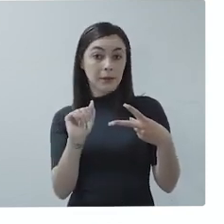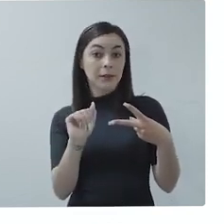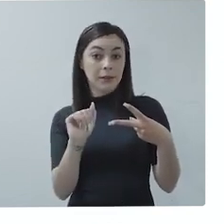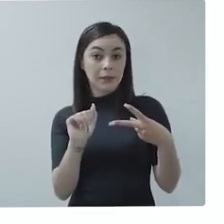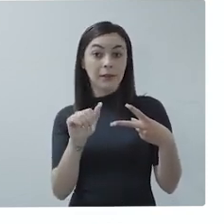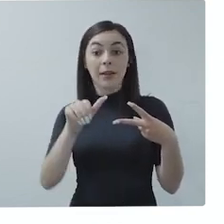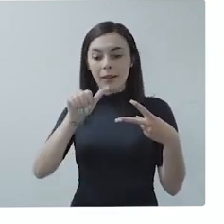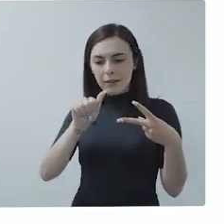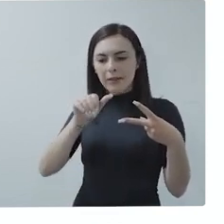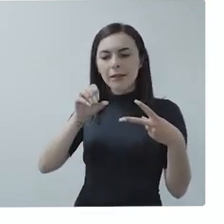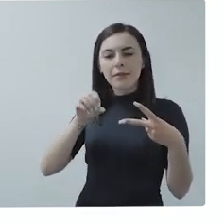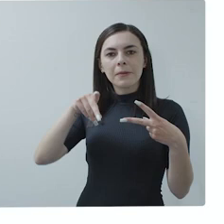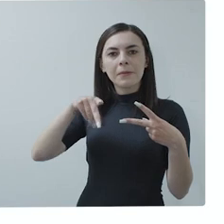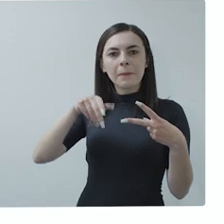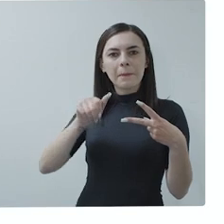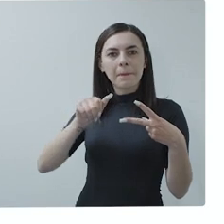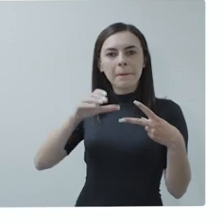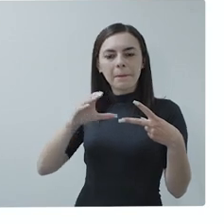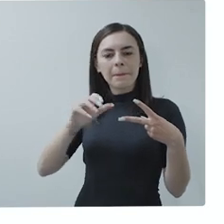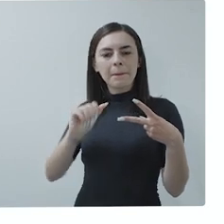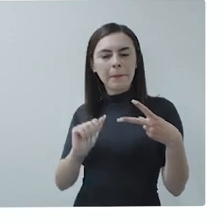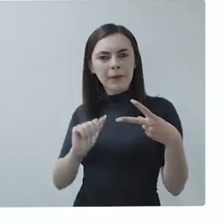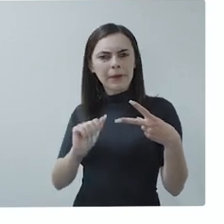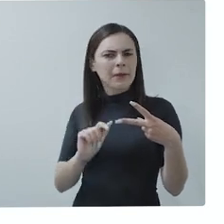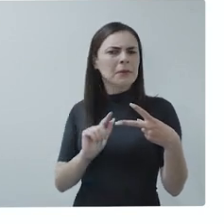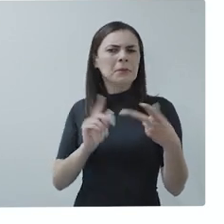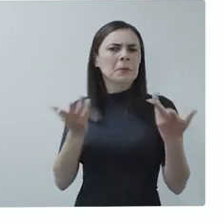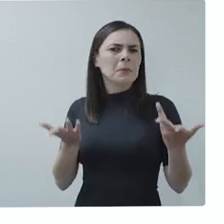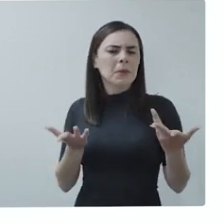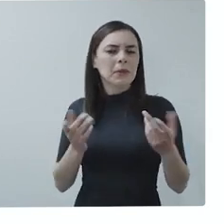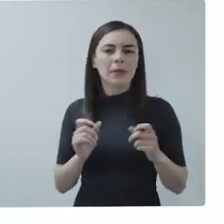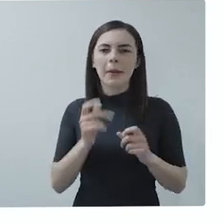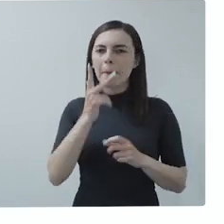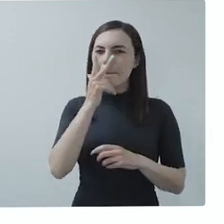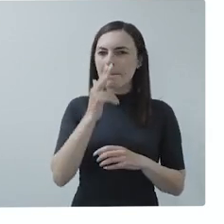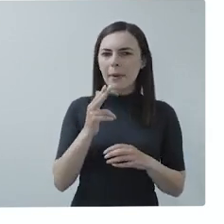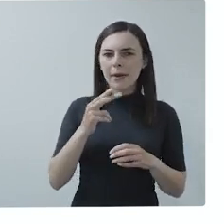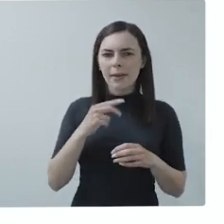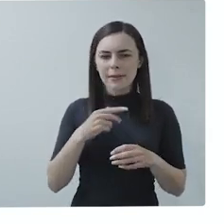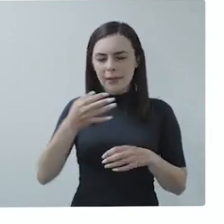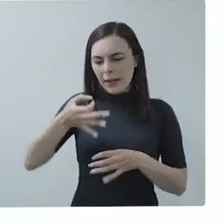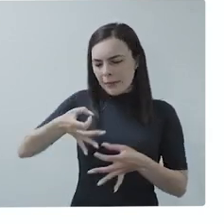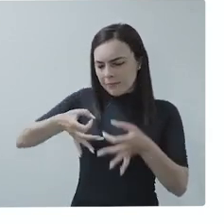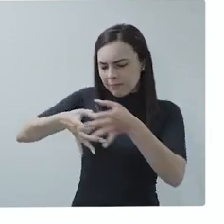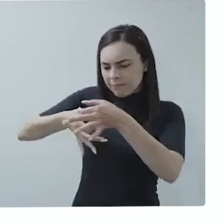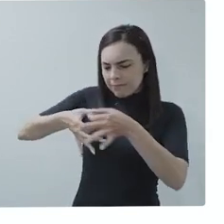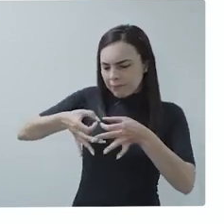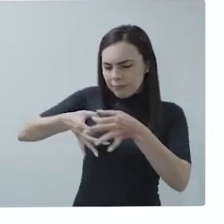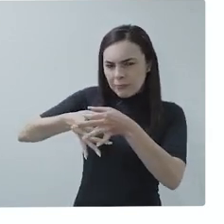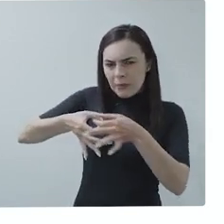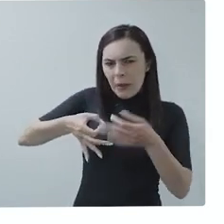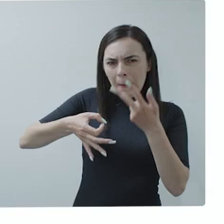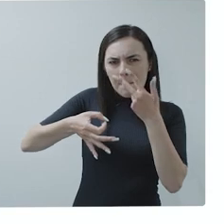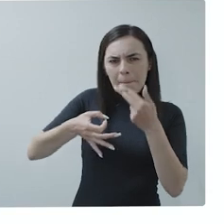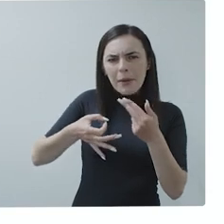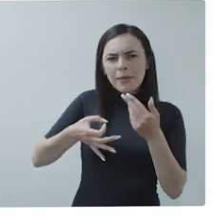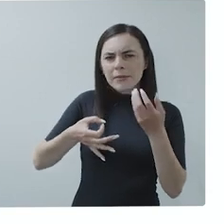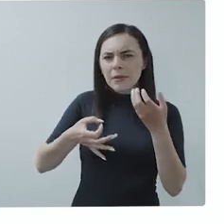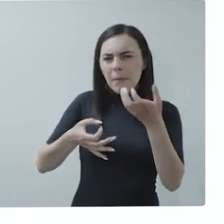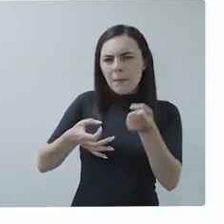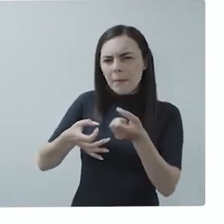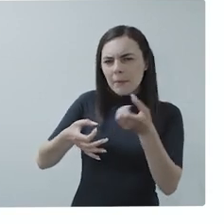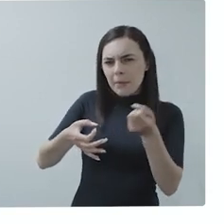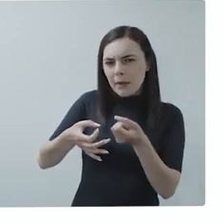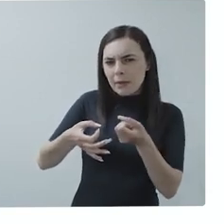nome, a opaca, que ela tem uns risquinhos meio leitosos dentro, mas ela